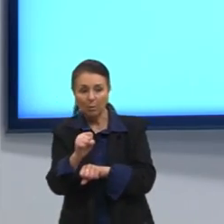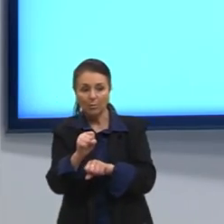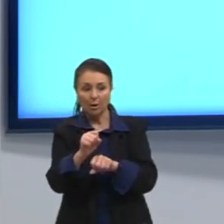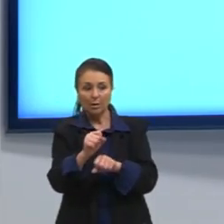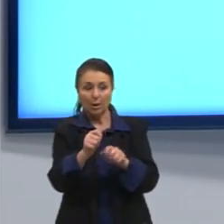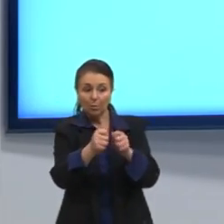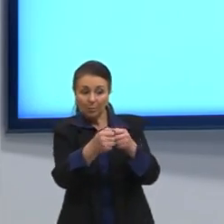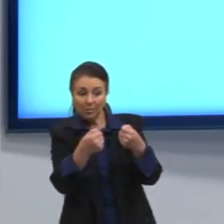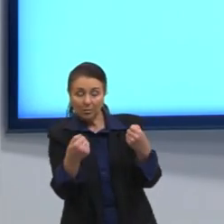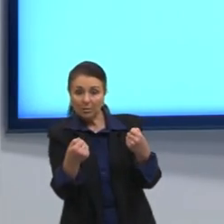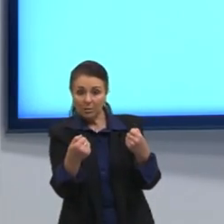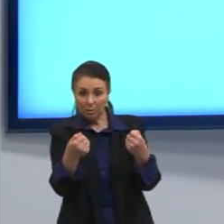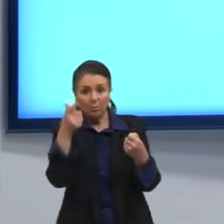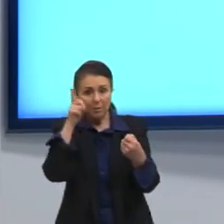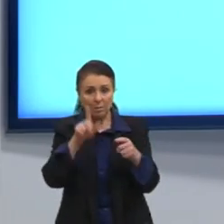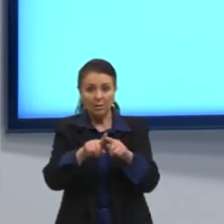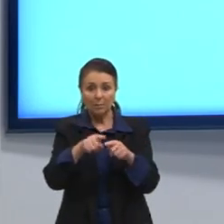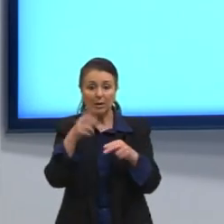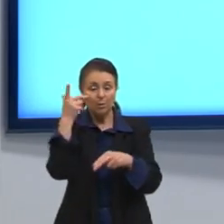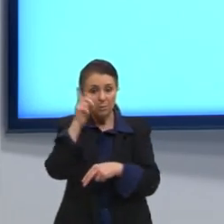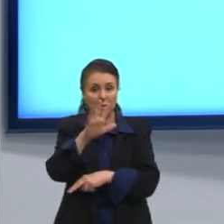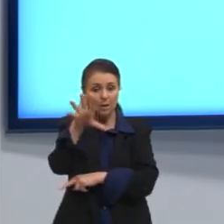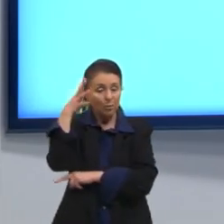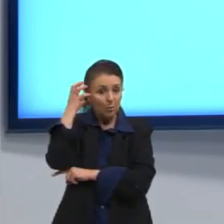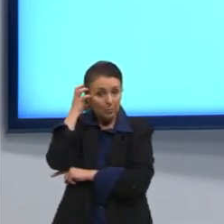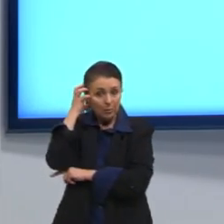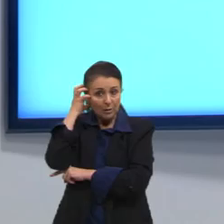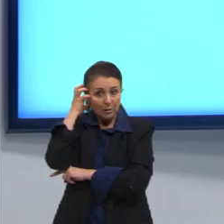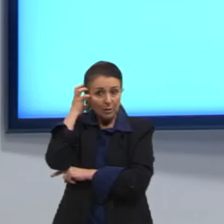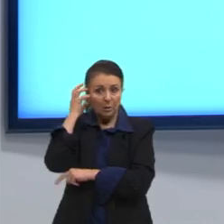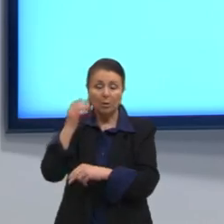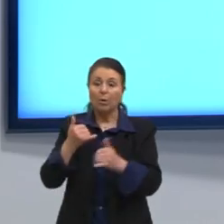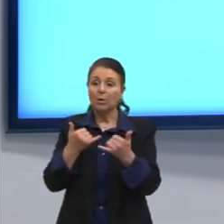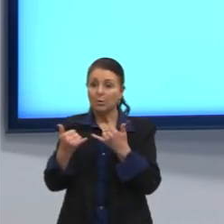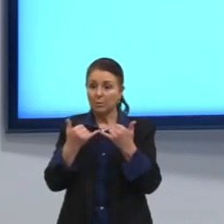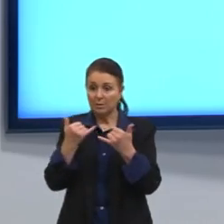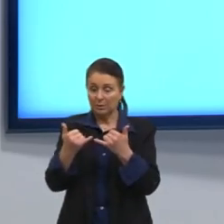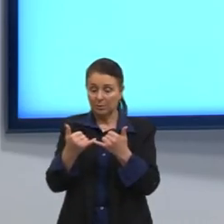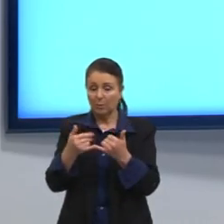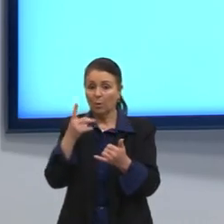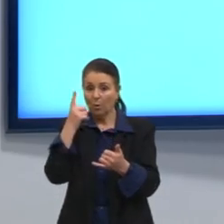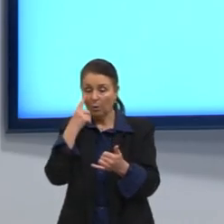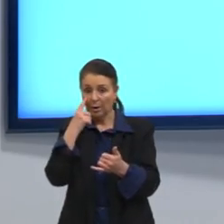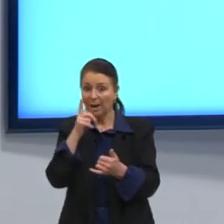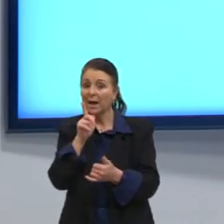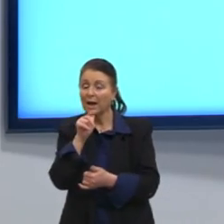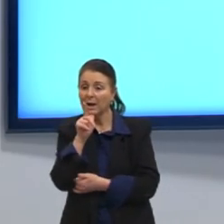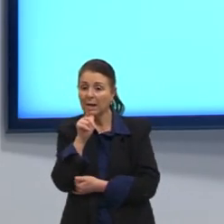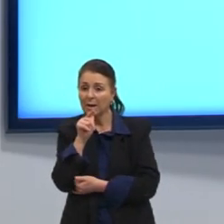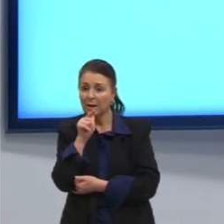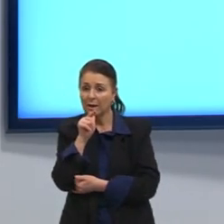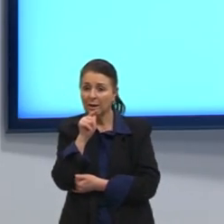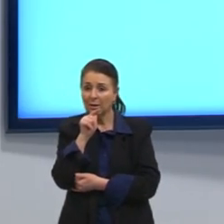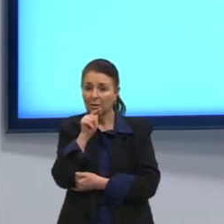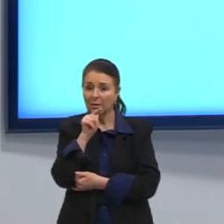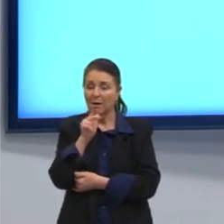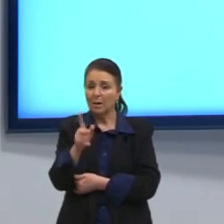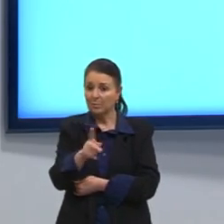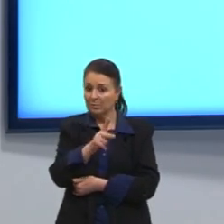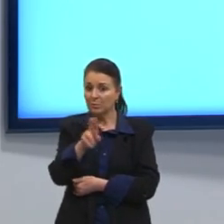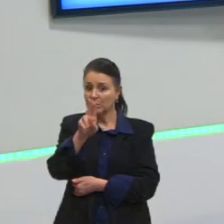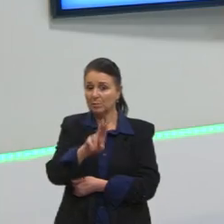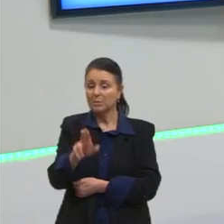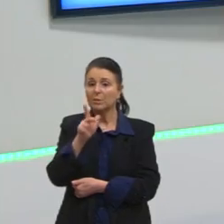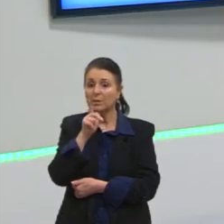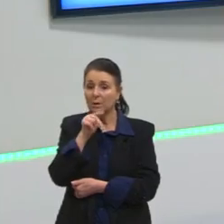isso acontece no nosso dia a dia. Mas aqui eu trouxe então um exemplo, né? Quando a água então está vindo aqui, aqui eu usei a água, tá? Mas